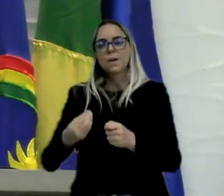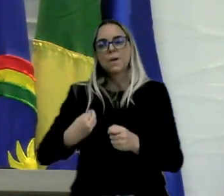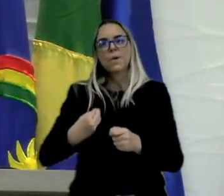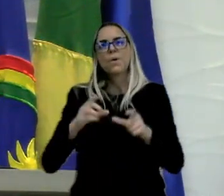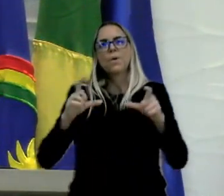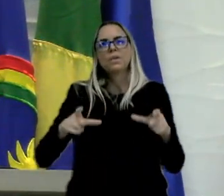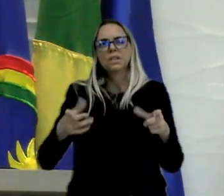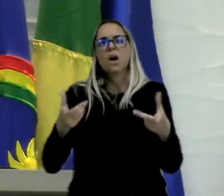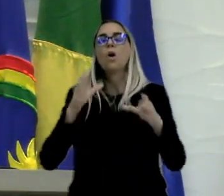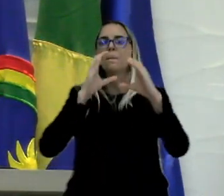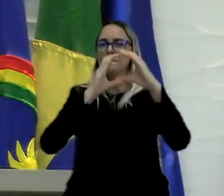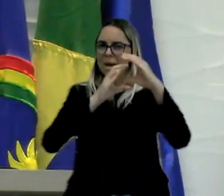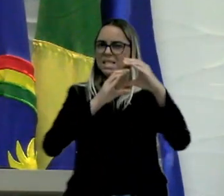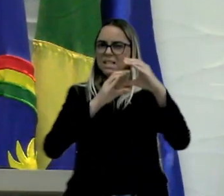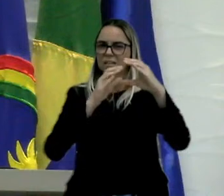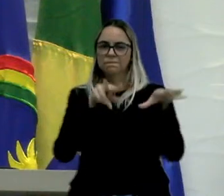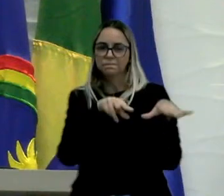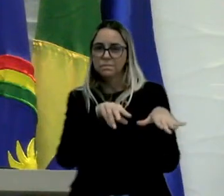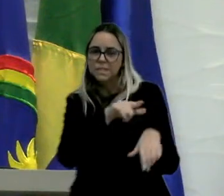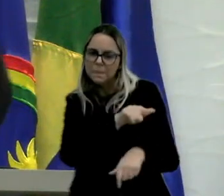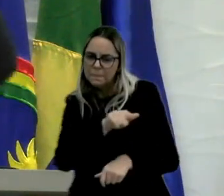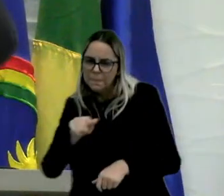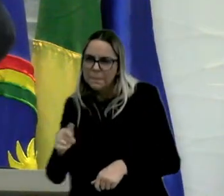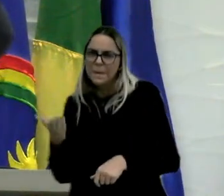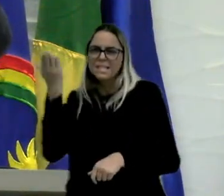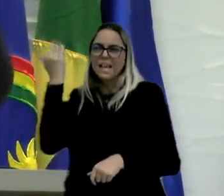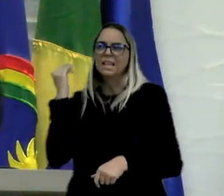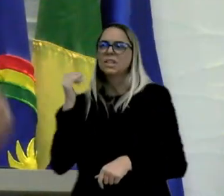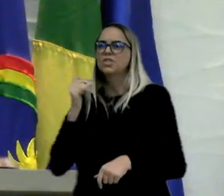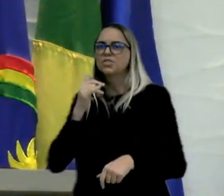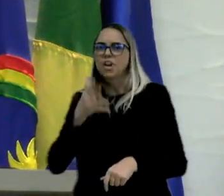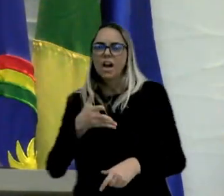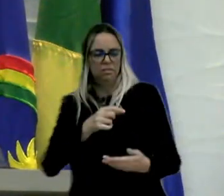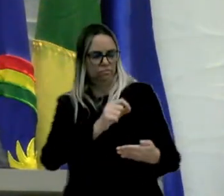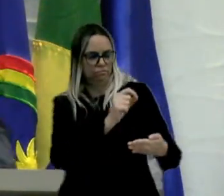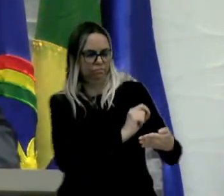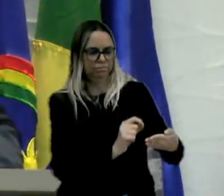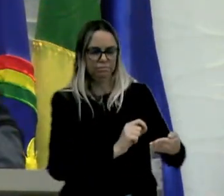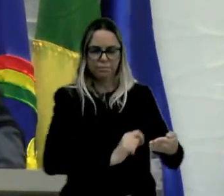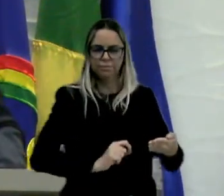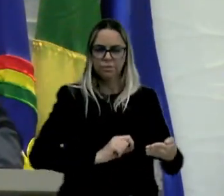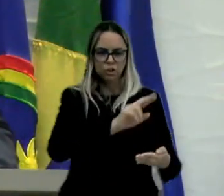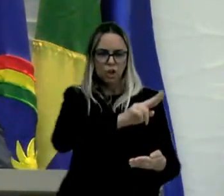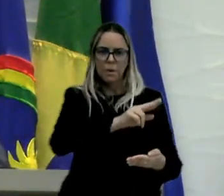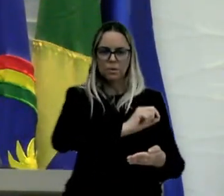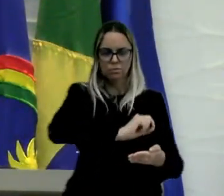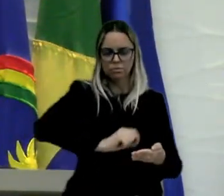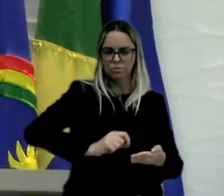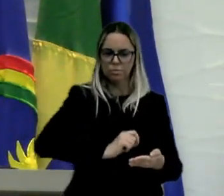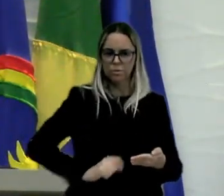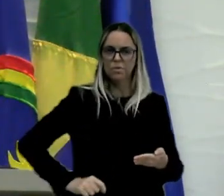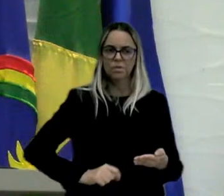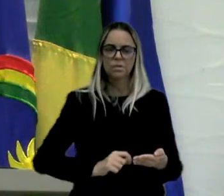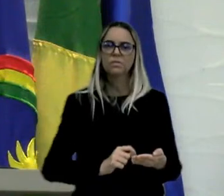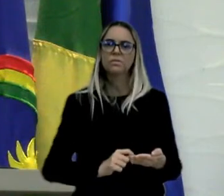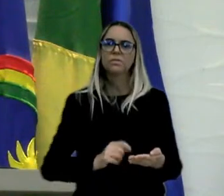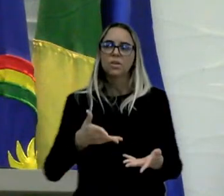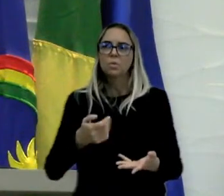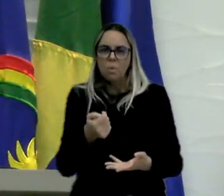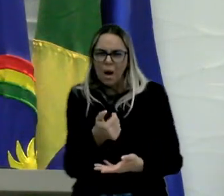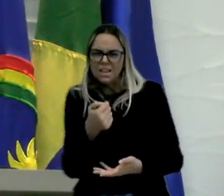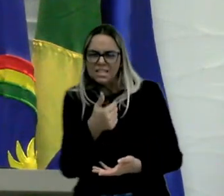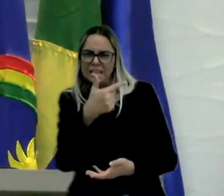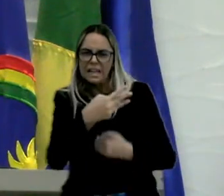passada levando um baixo assinado do povo do João Paulo I com quase